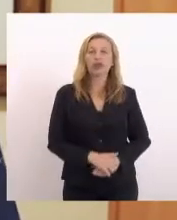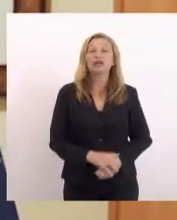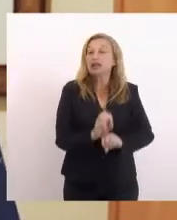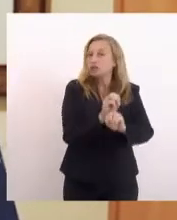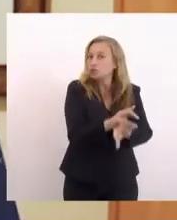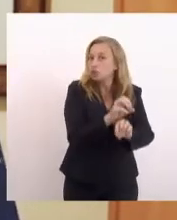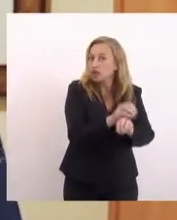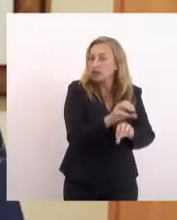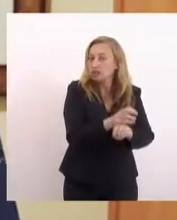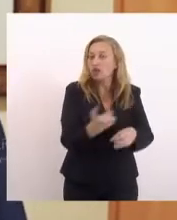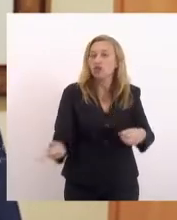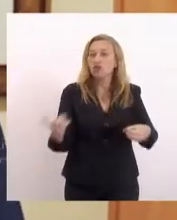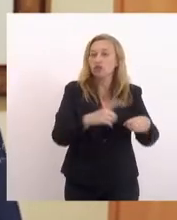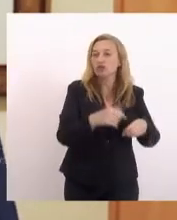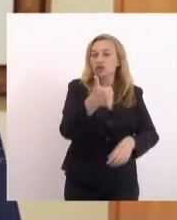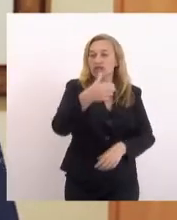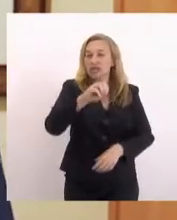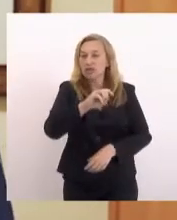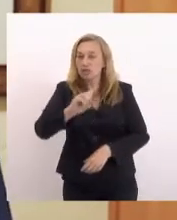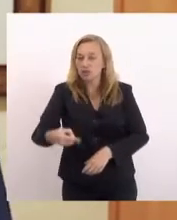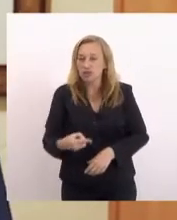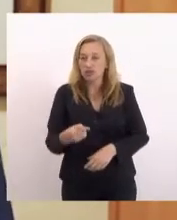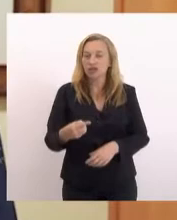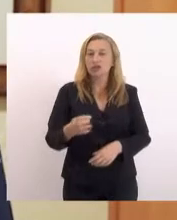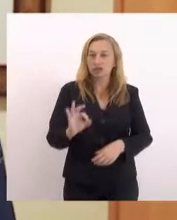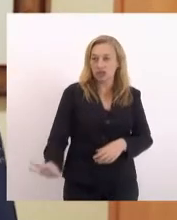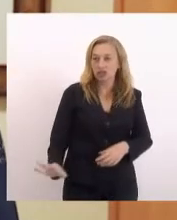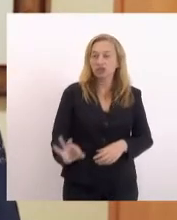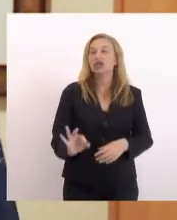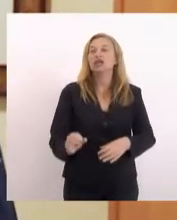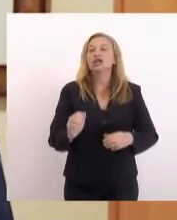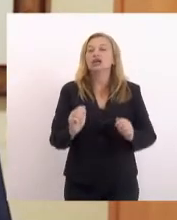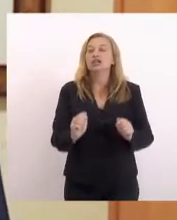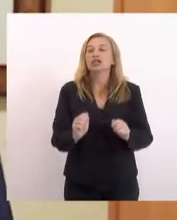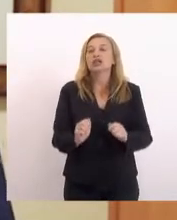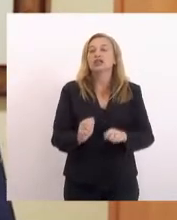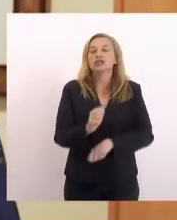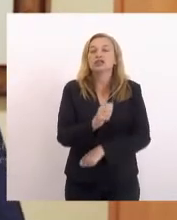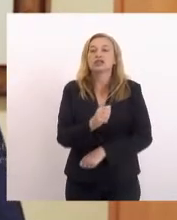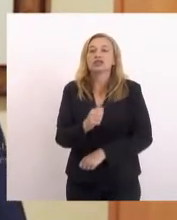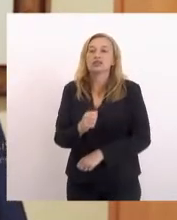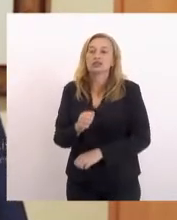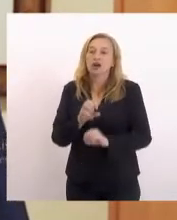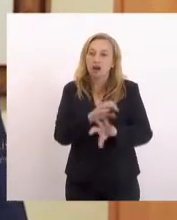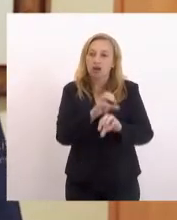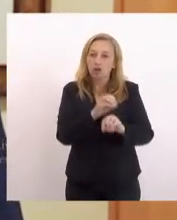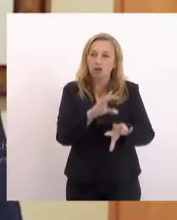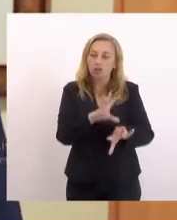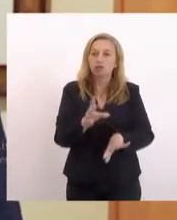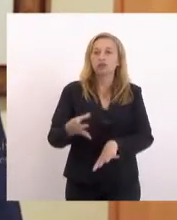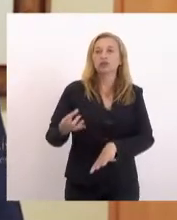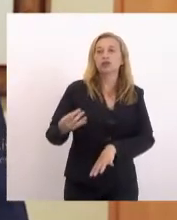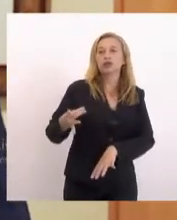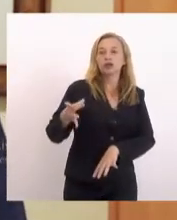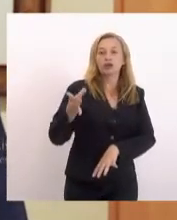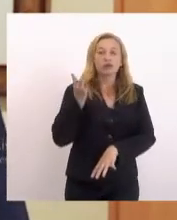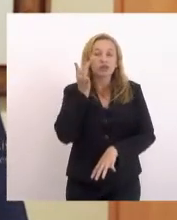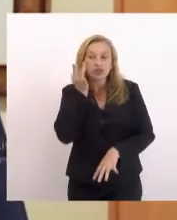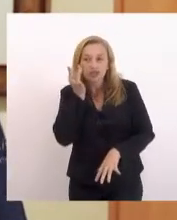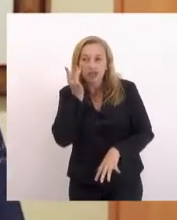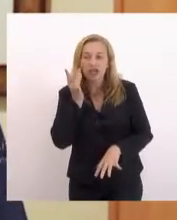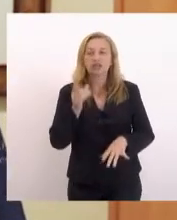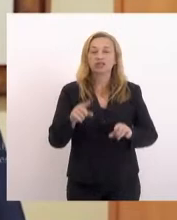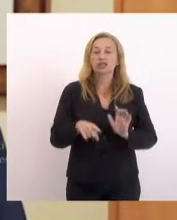educação, retomamos 100% das aulas presenciais e investimos na valorização de nossos professores e servidores com